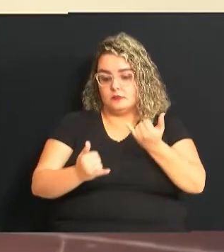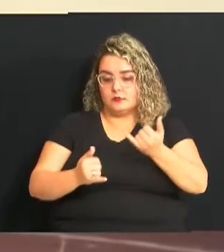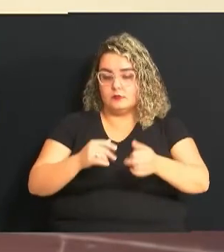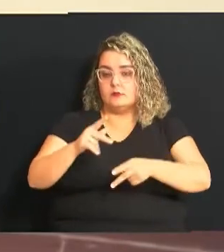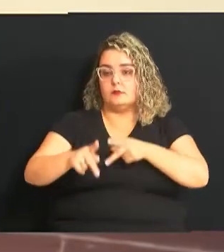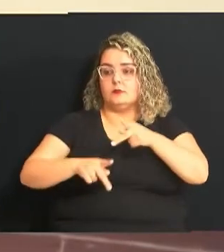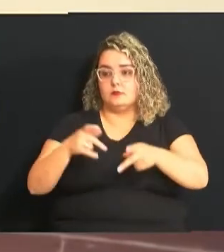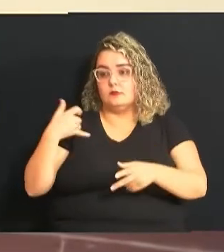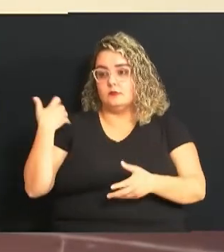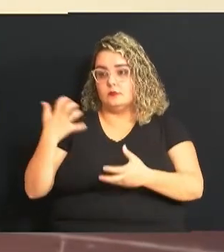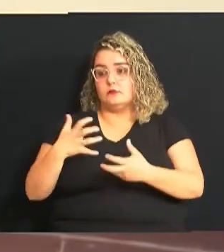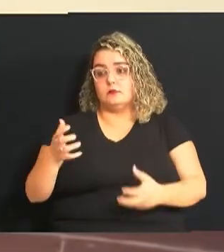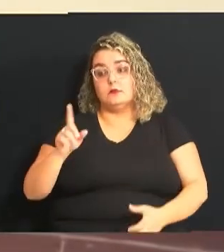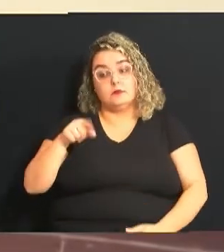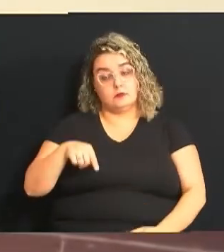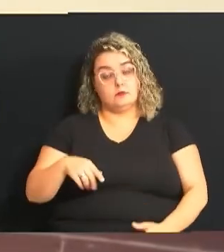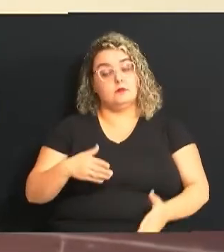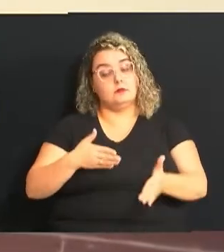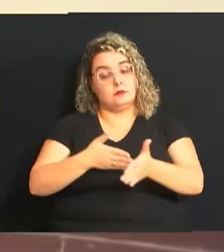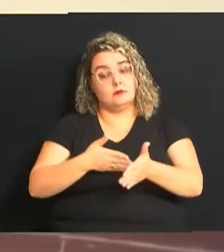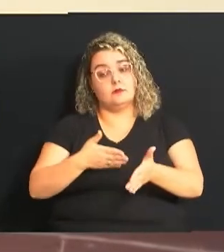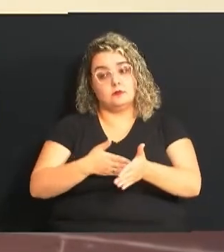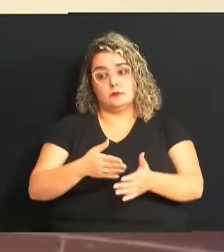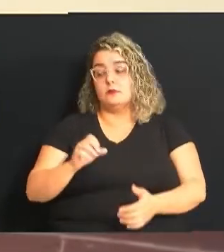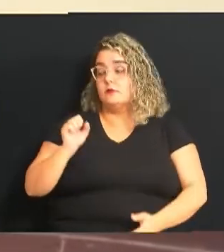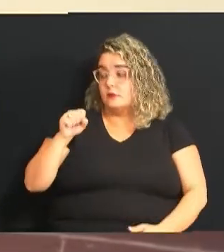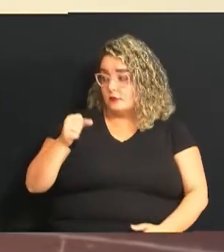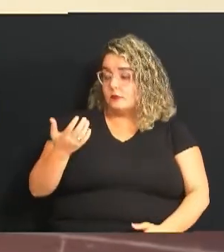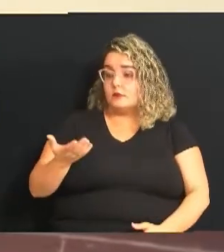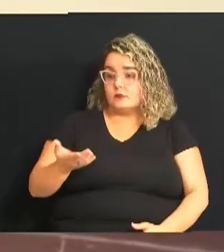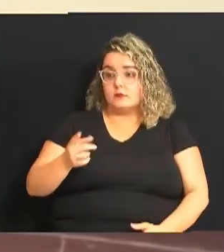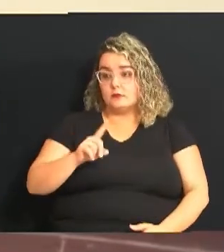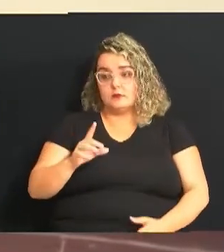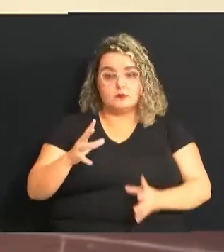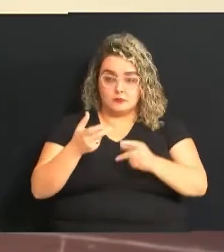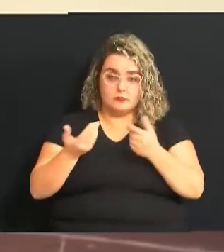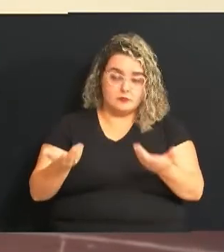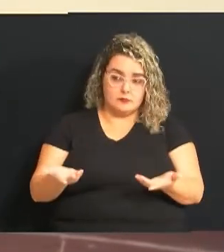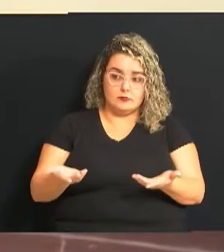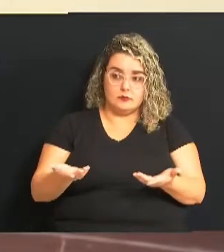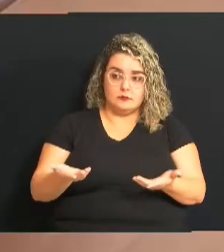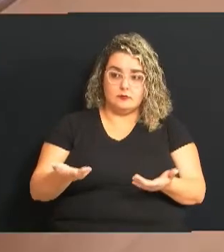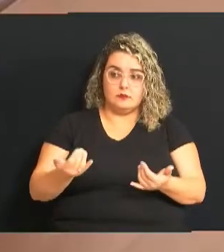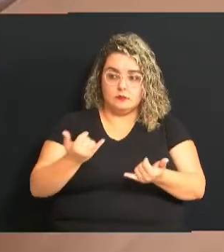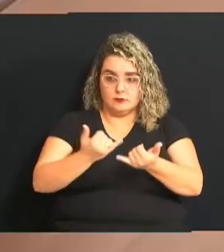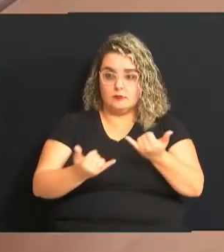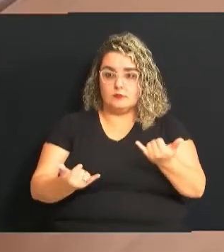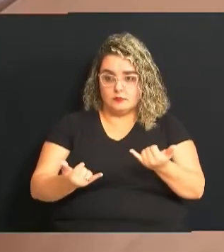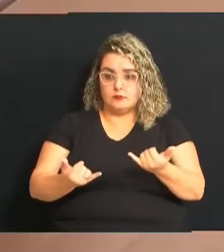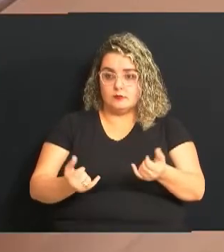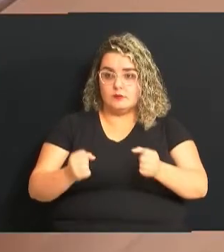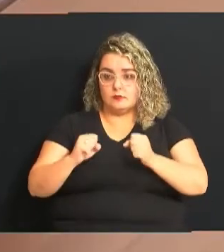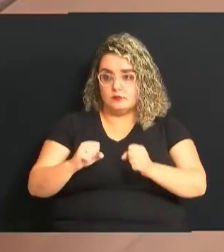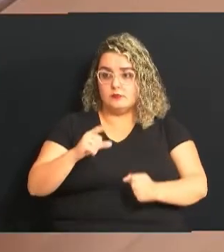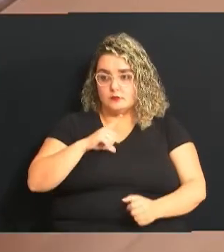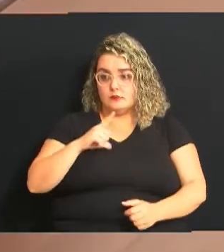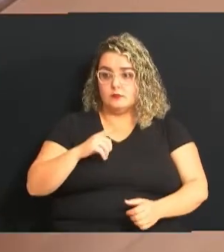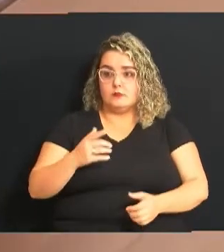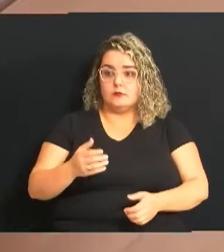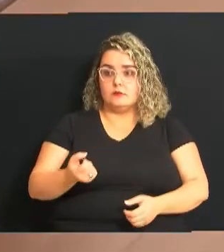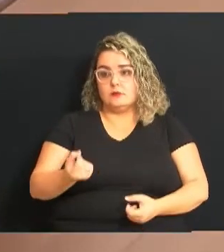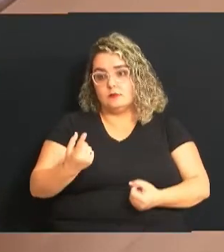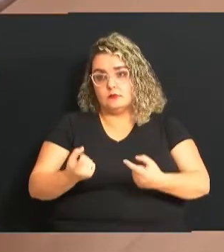população idosa já é um limitador. Sim. Né? Não para todos, né? Mas para uma parcela que pode ter, em algum momento,